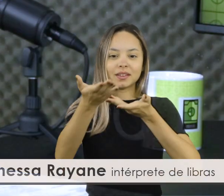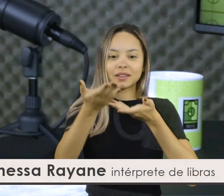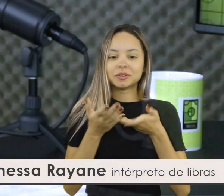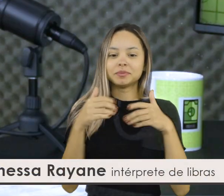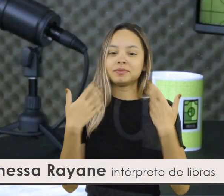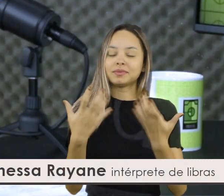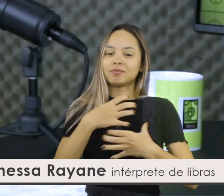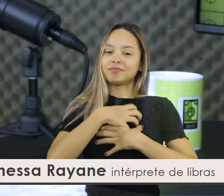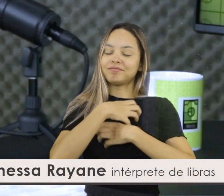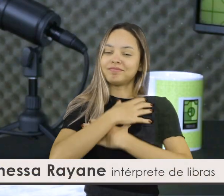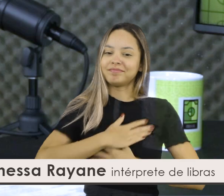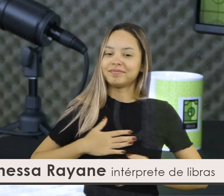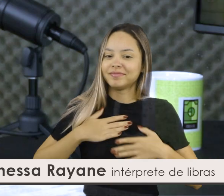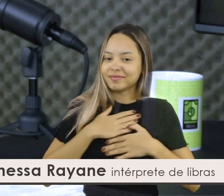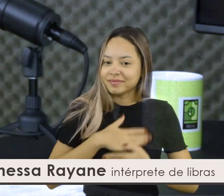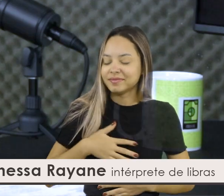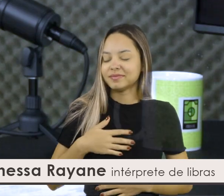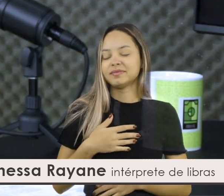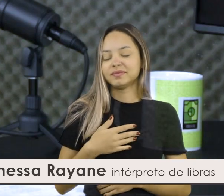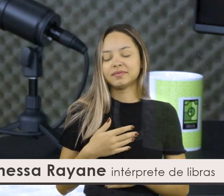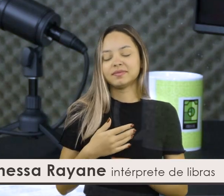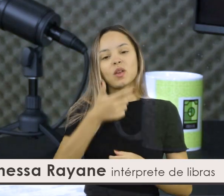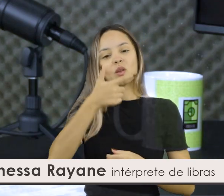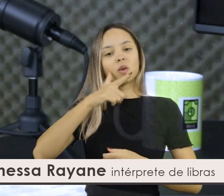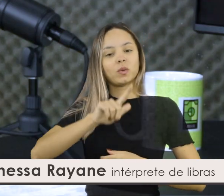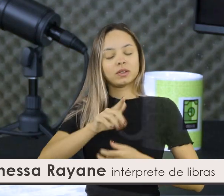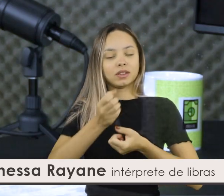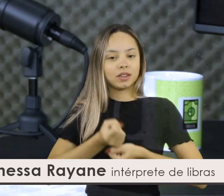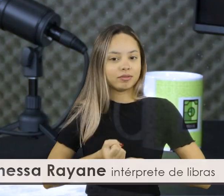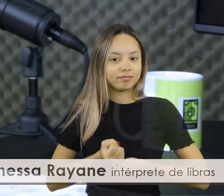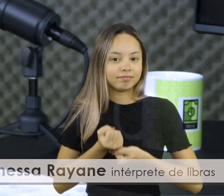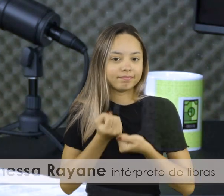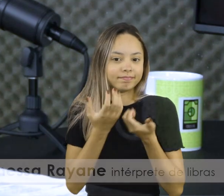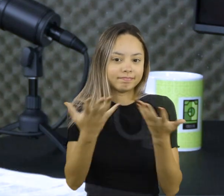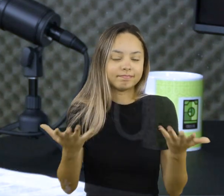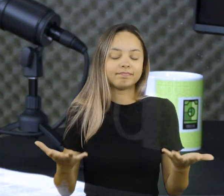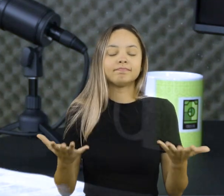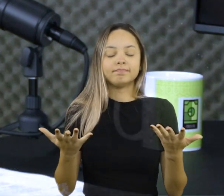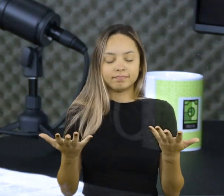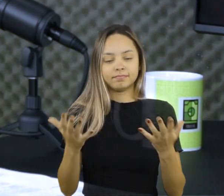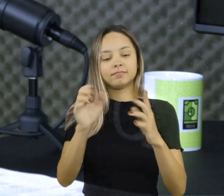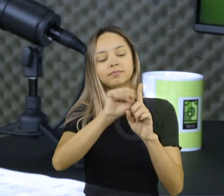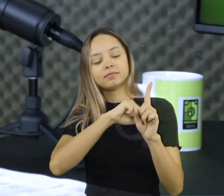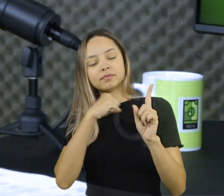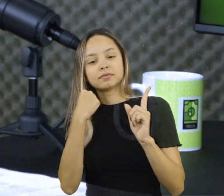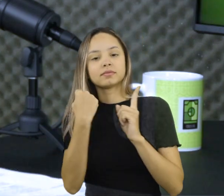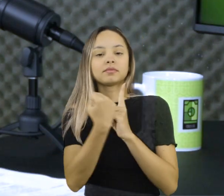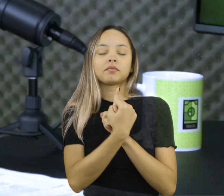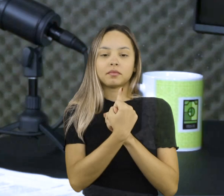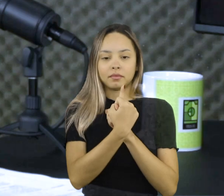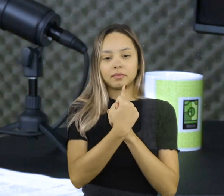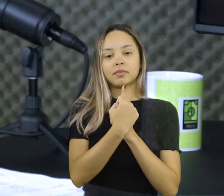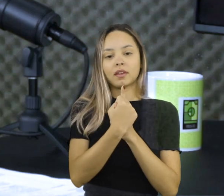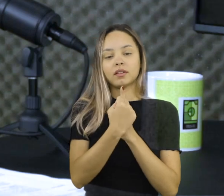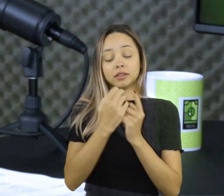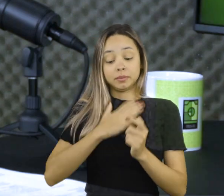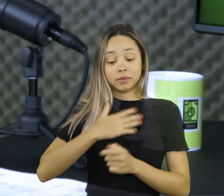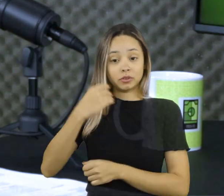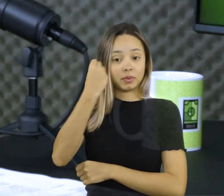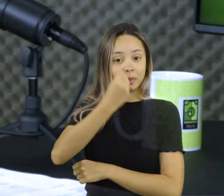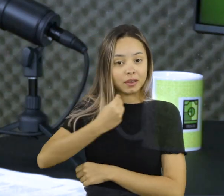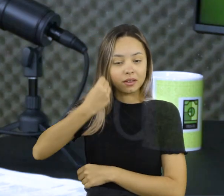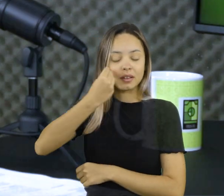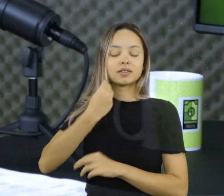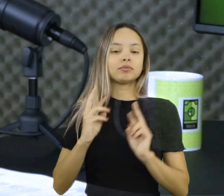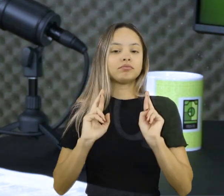todo meu. Poder estar contribuindo, poder estar informando a sociedade, trazendo minha experiência. Espero